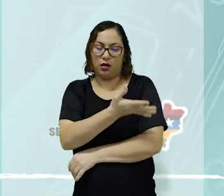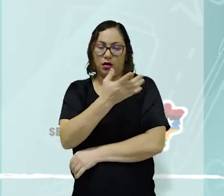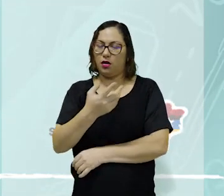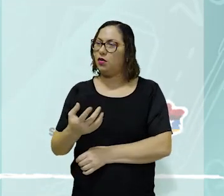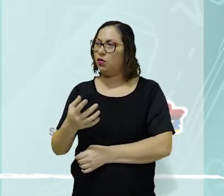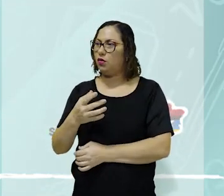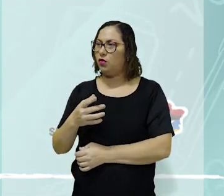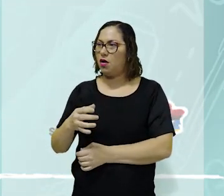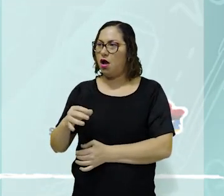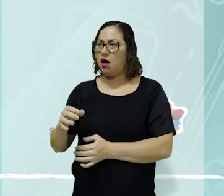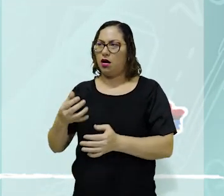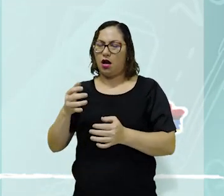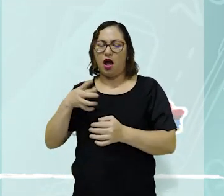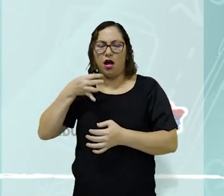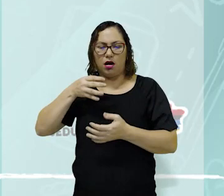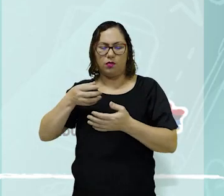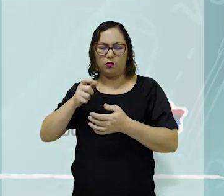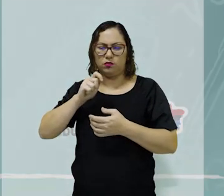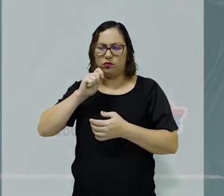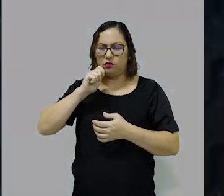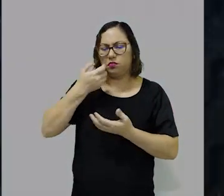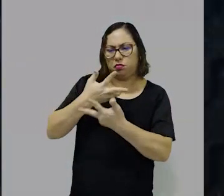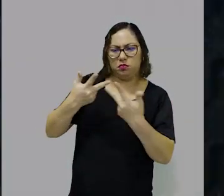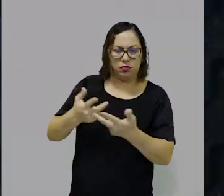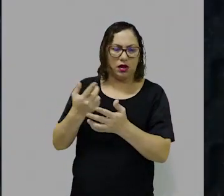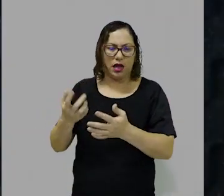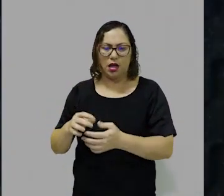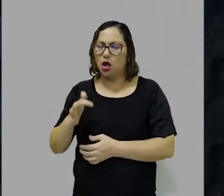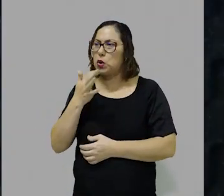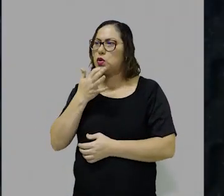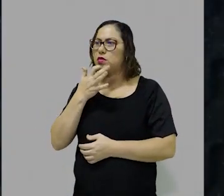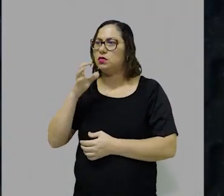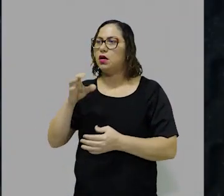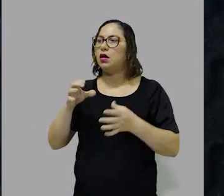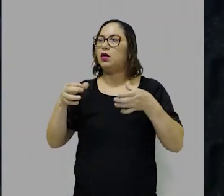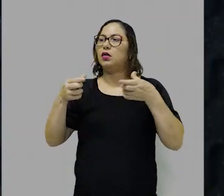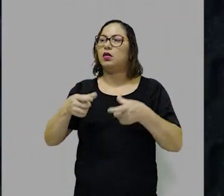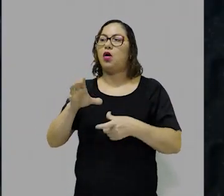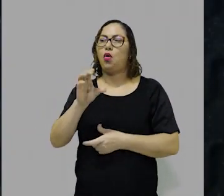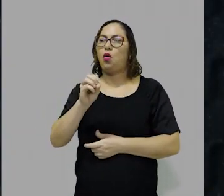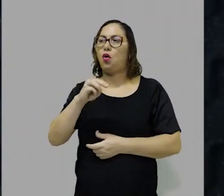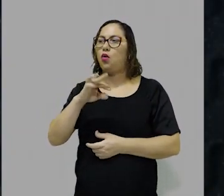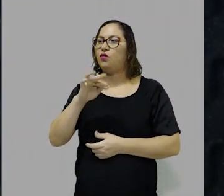Isso aqui é caro, lá é muito caro, tudo muito caro. A Confeitaria Colombo,